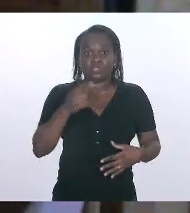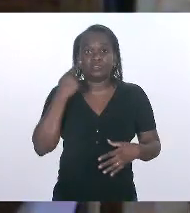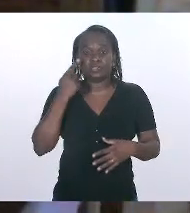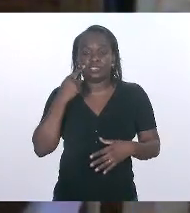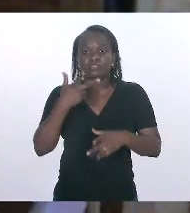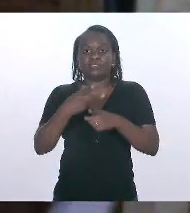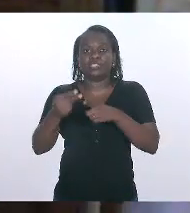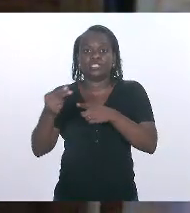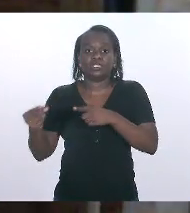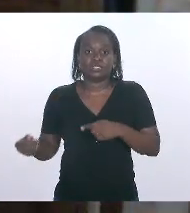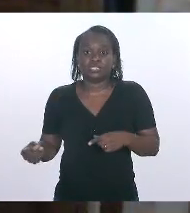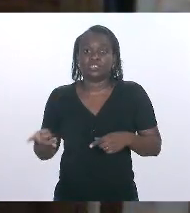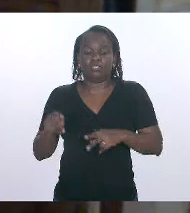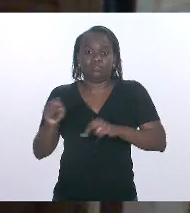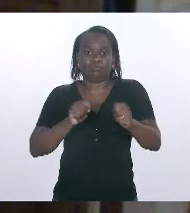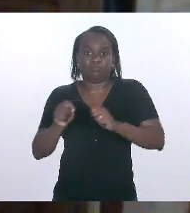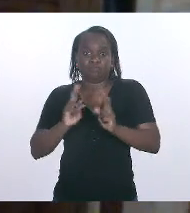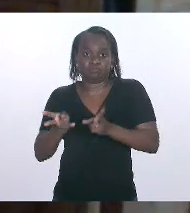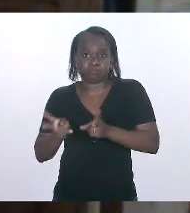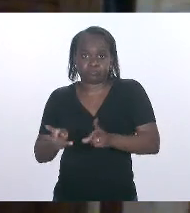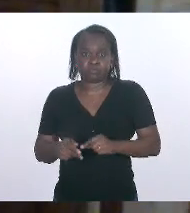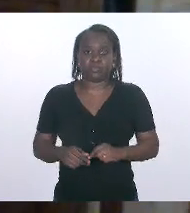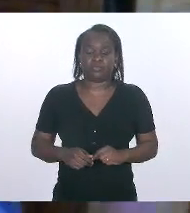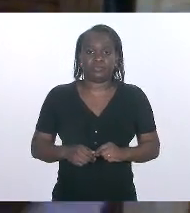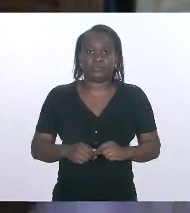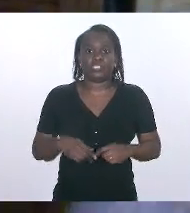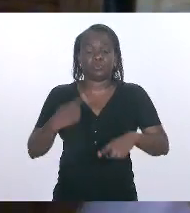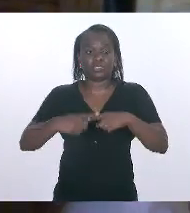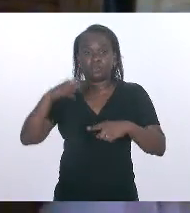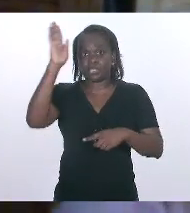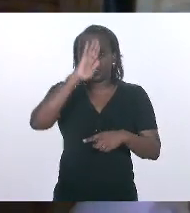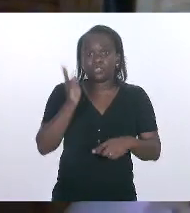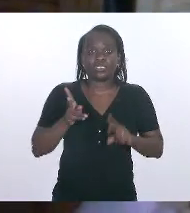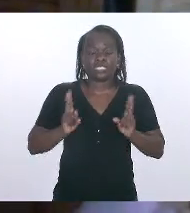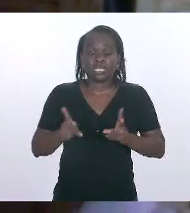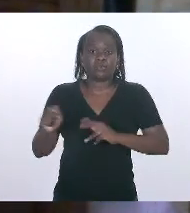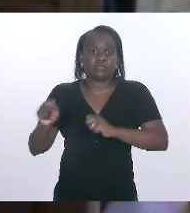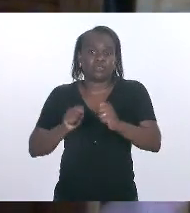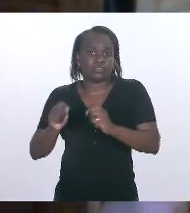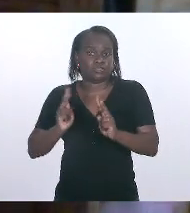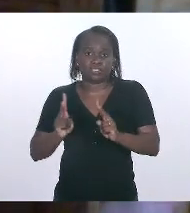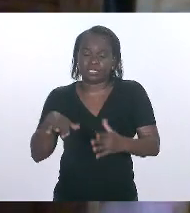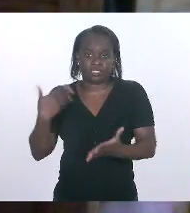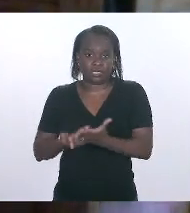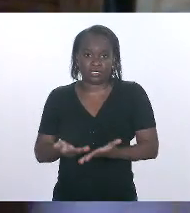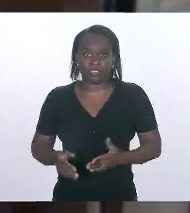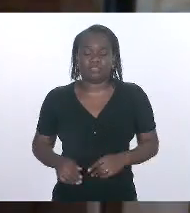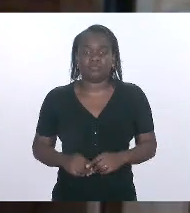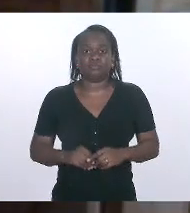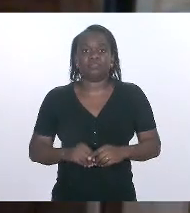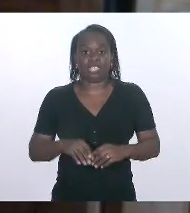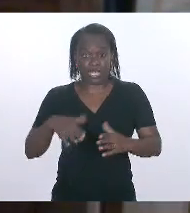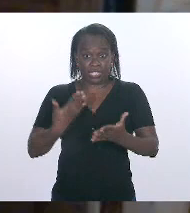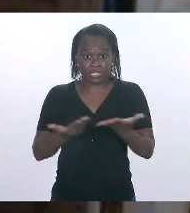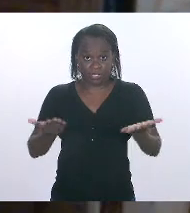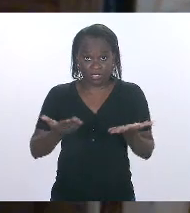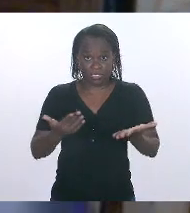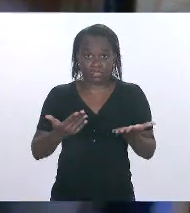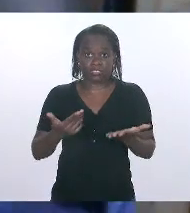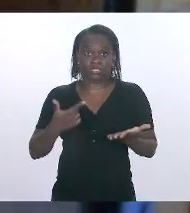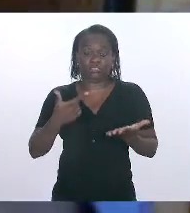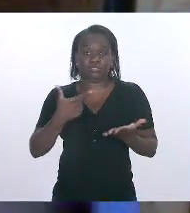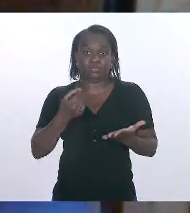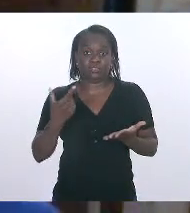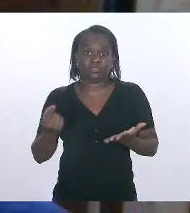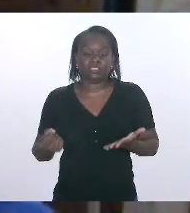vencem os conservadores. Porque o Brasil sempre foi conservador. Até esse ano, qual